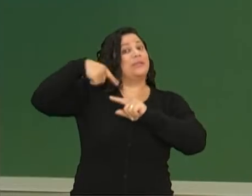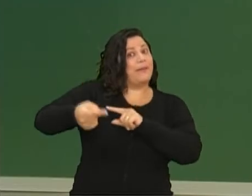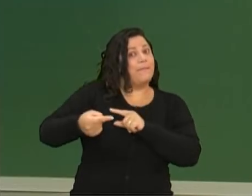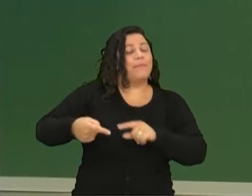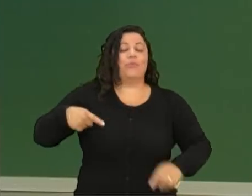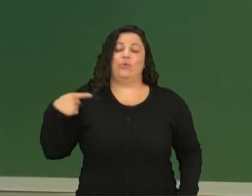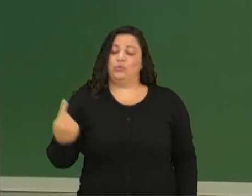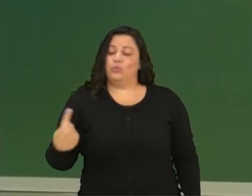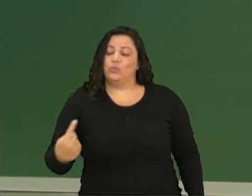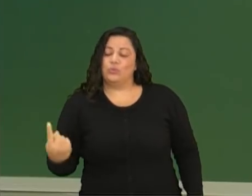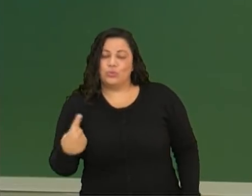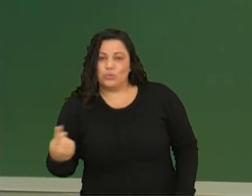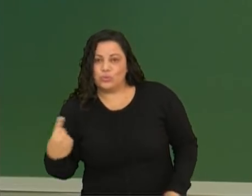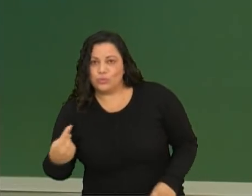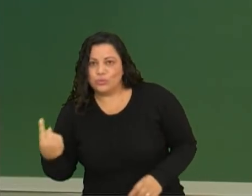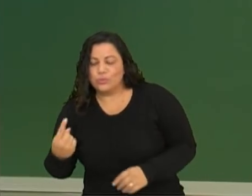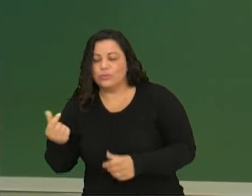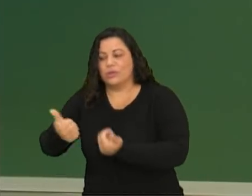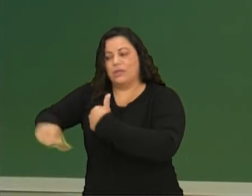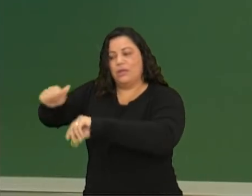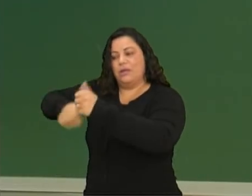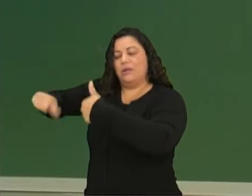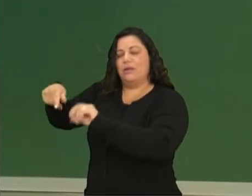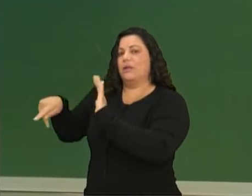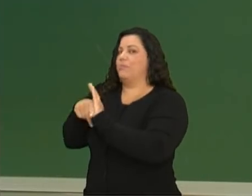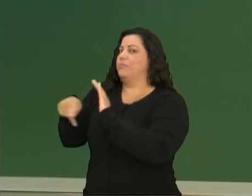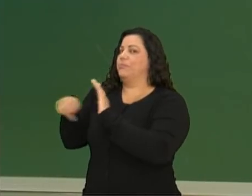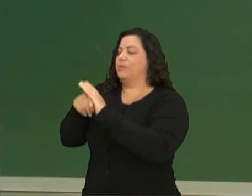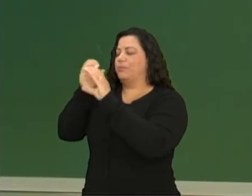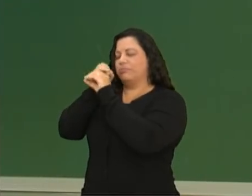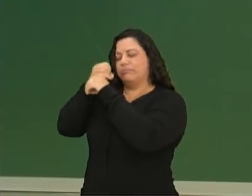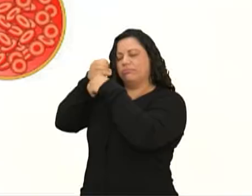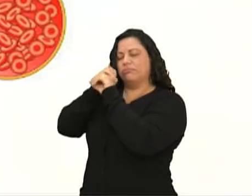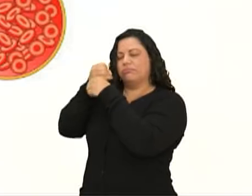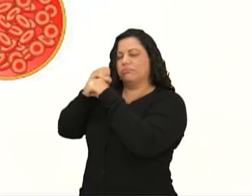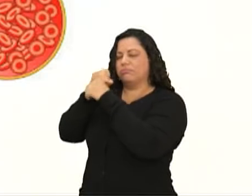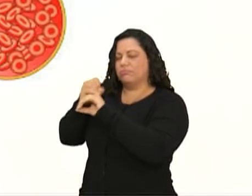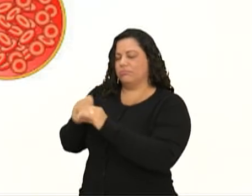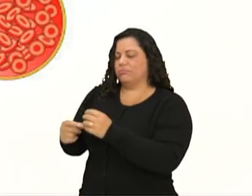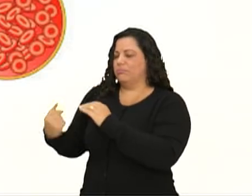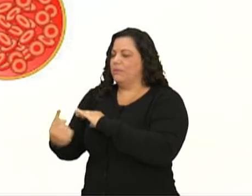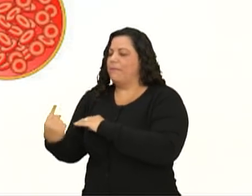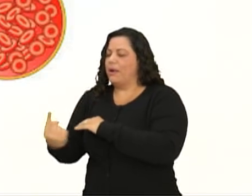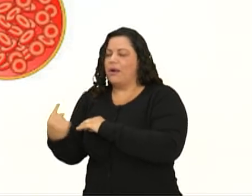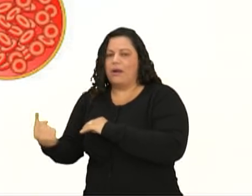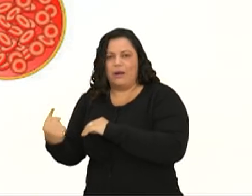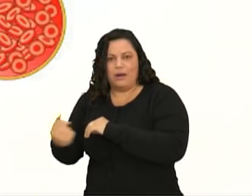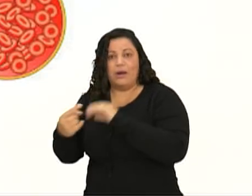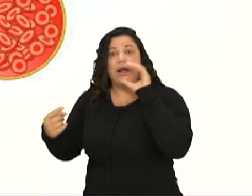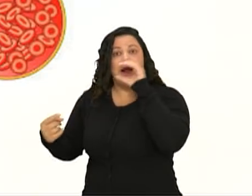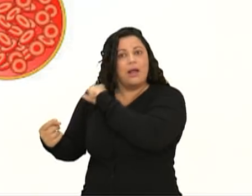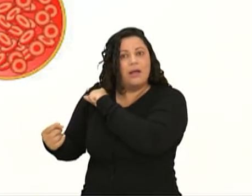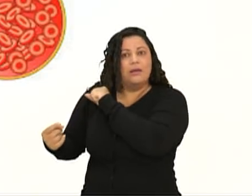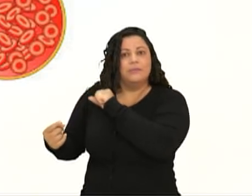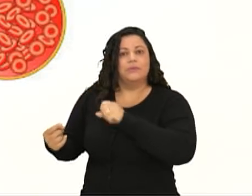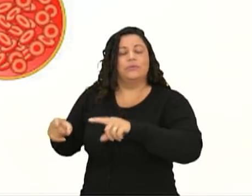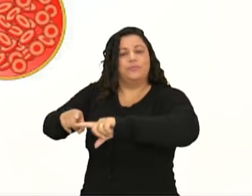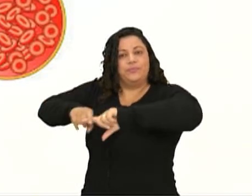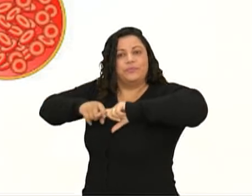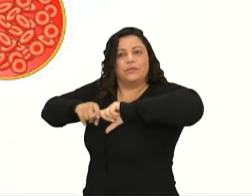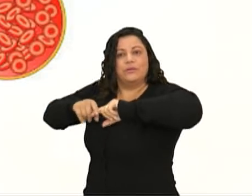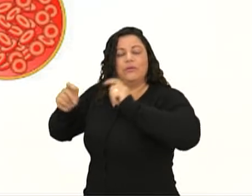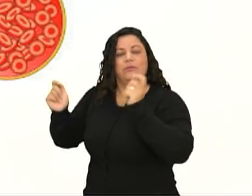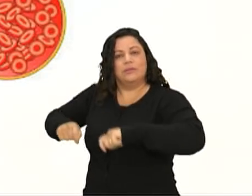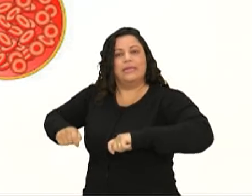centrifugado. Na centrífuga lá do laboratório, né? Onde ele foi rapidamente agitado e, por conta dessas células serem mais